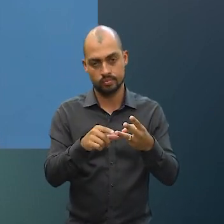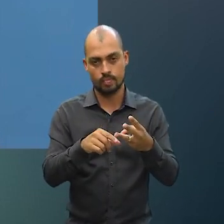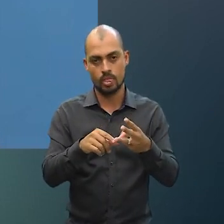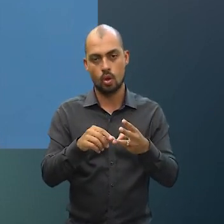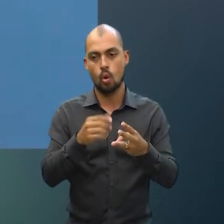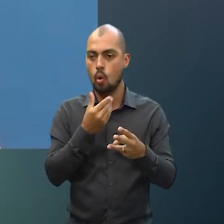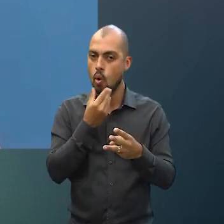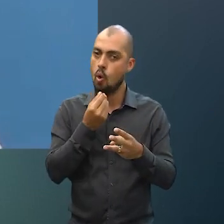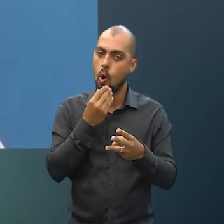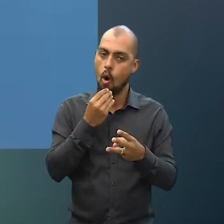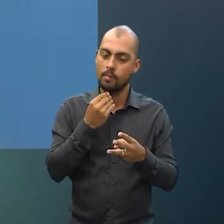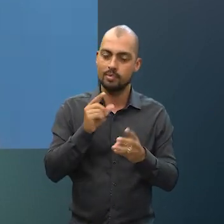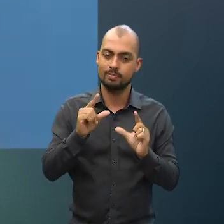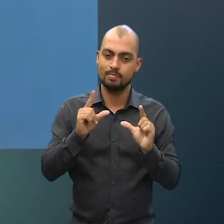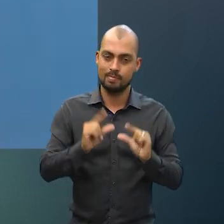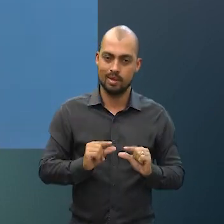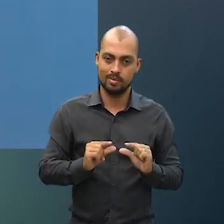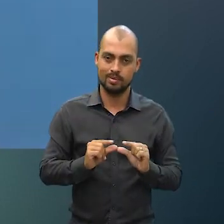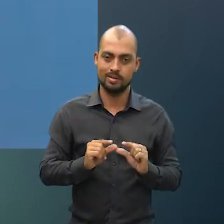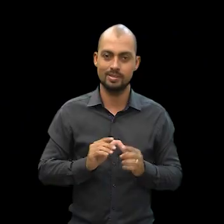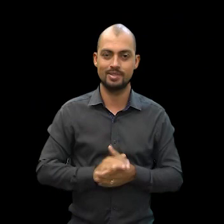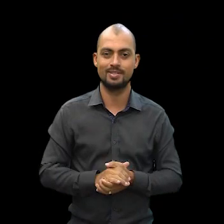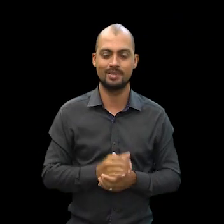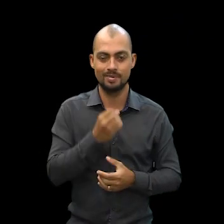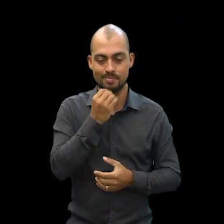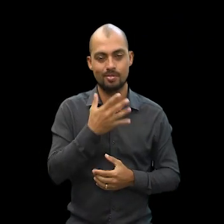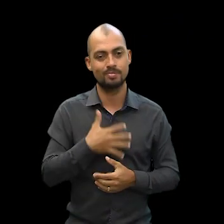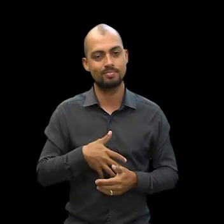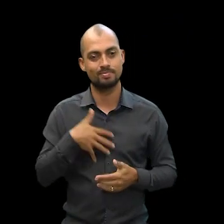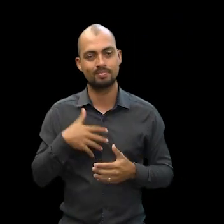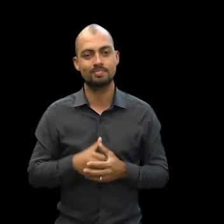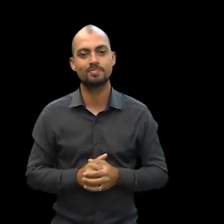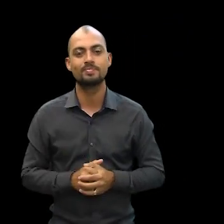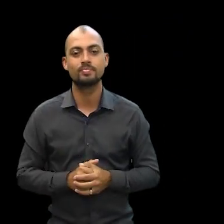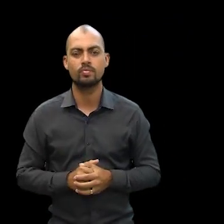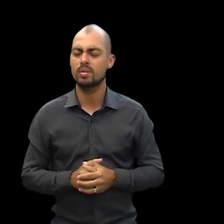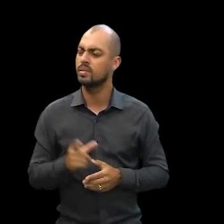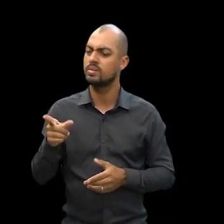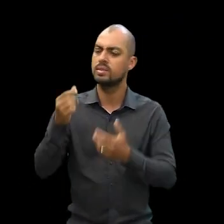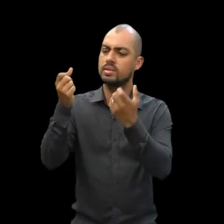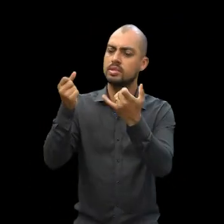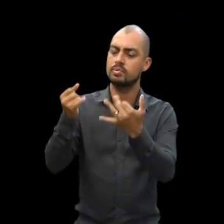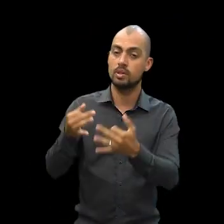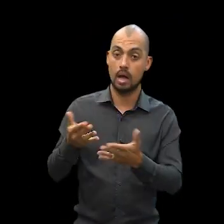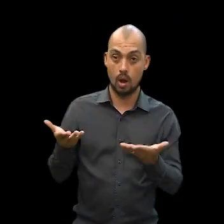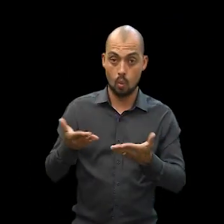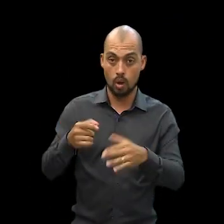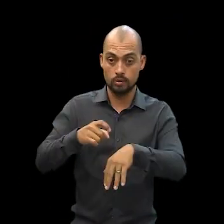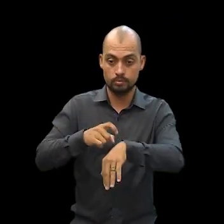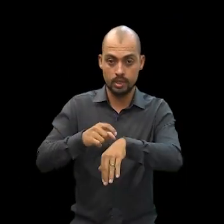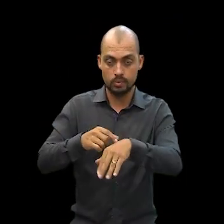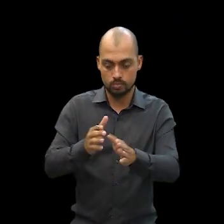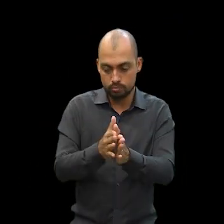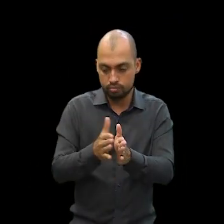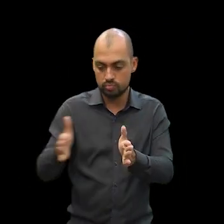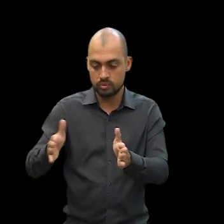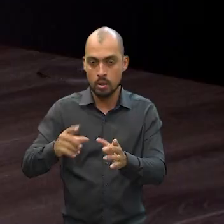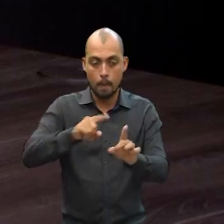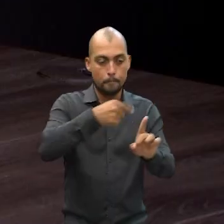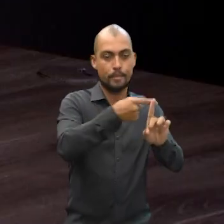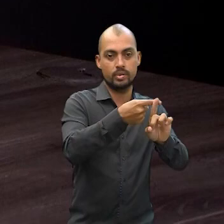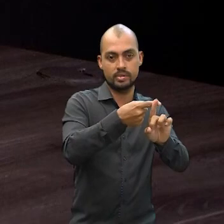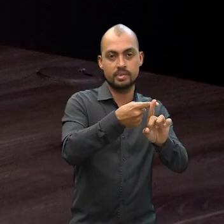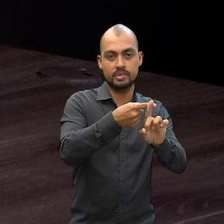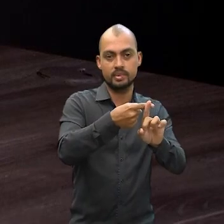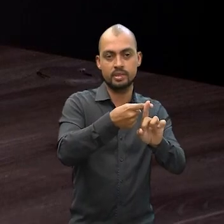minoria, sim, com muito prazer aqui na Standard America. Você está falando de um momento em que a gente fala do